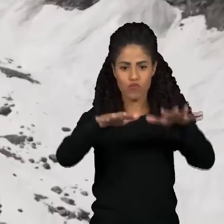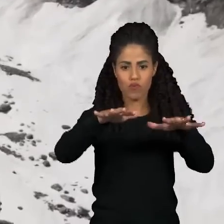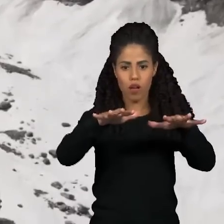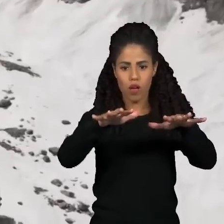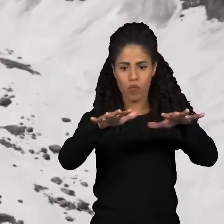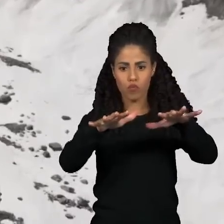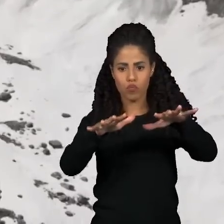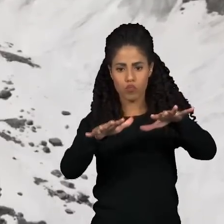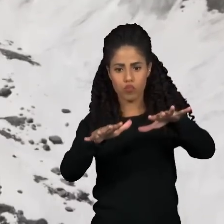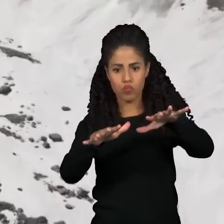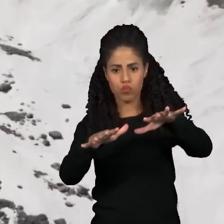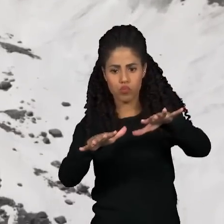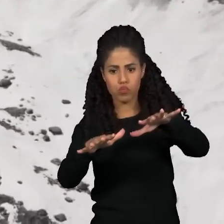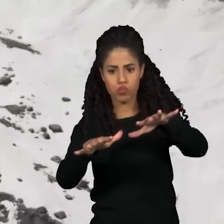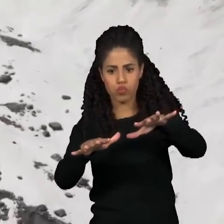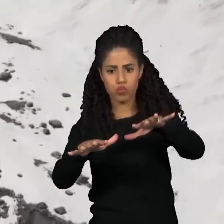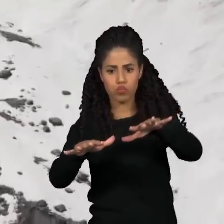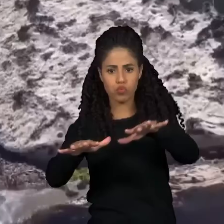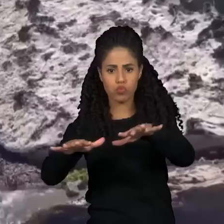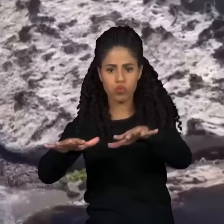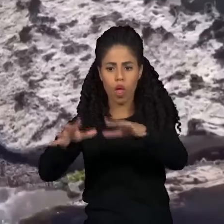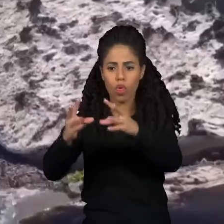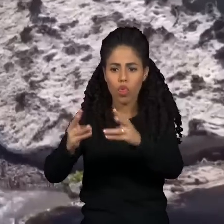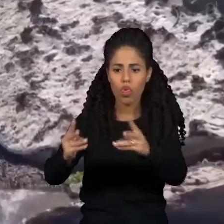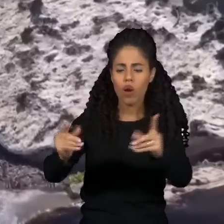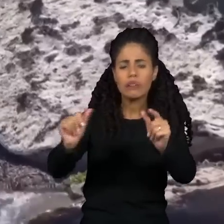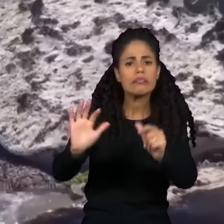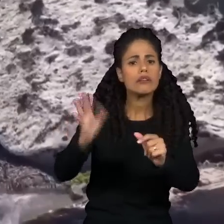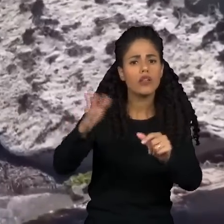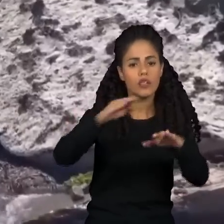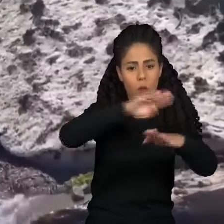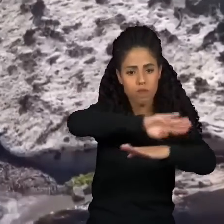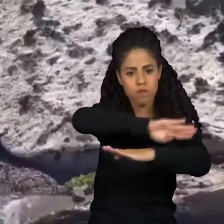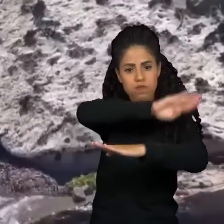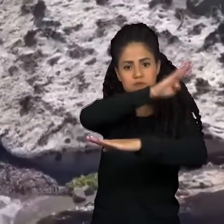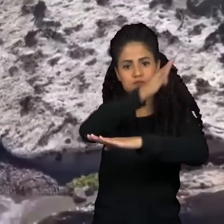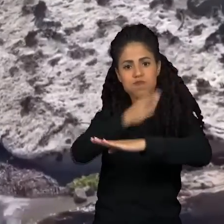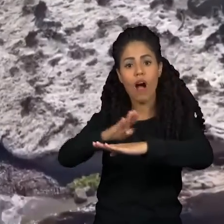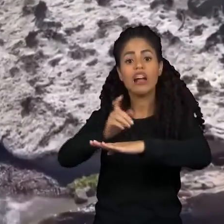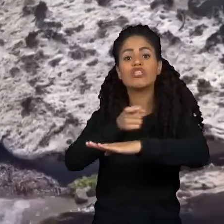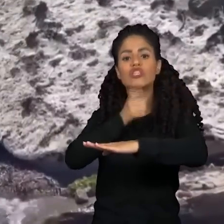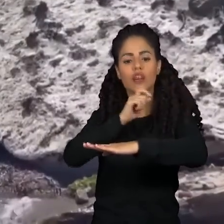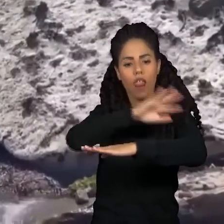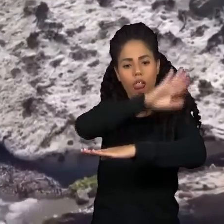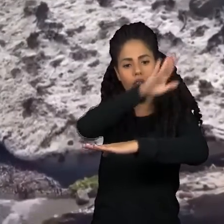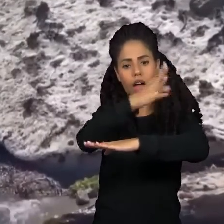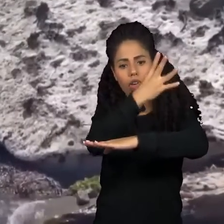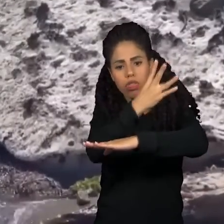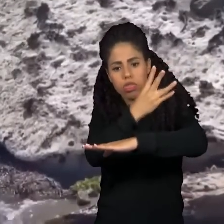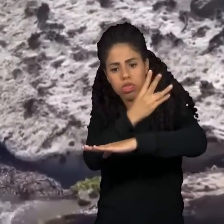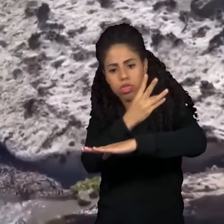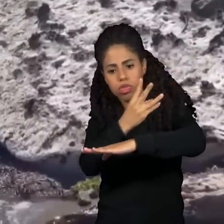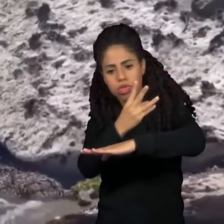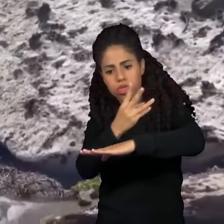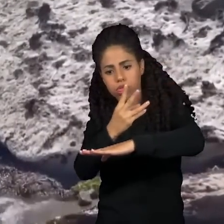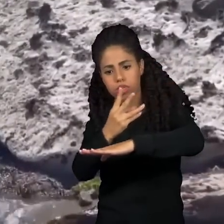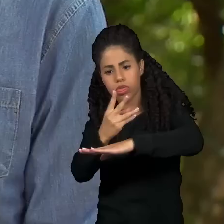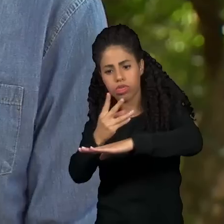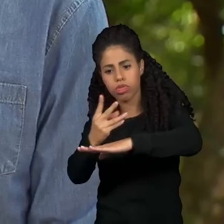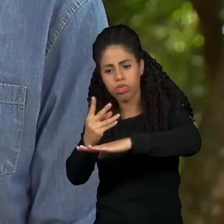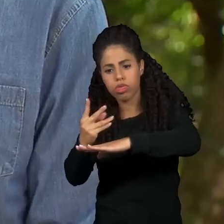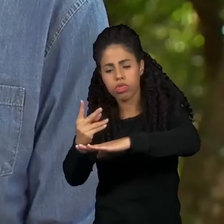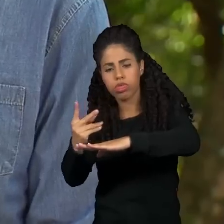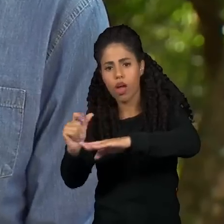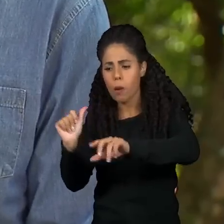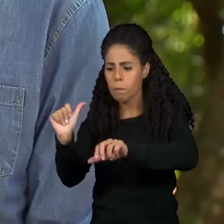ou das calotas polares, né? Que já é uma movimentação de água do continente para o oceano. Isso muda